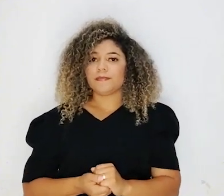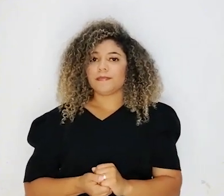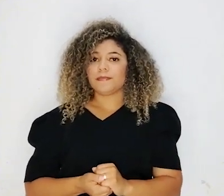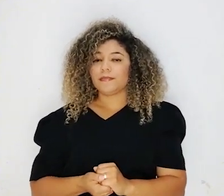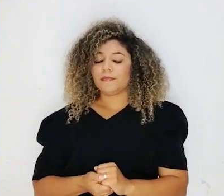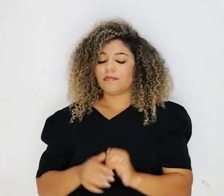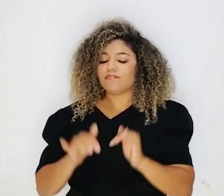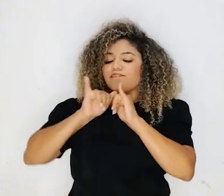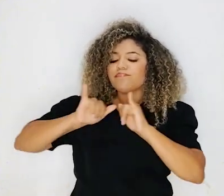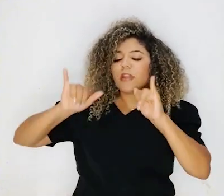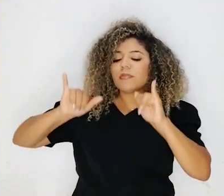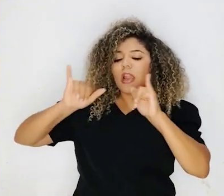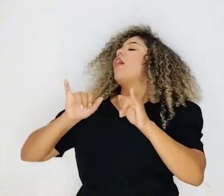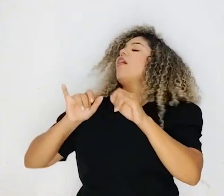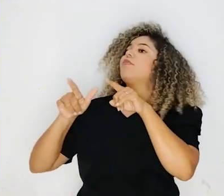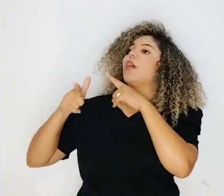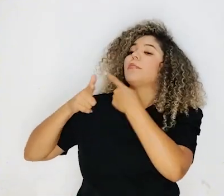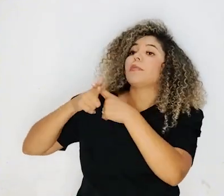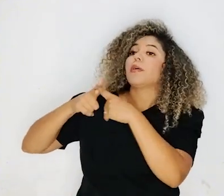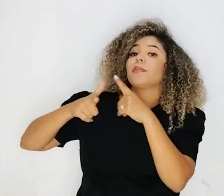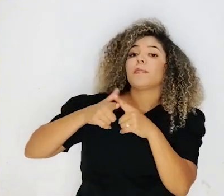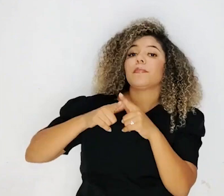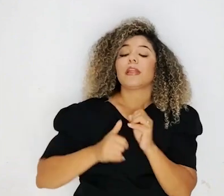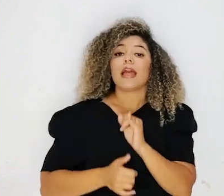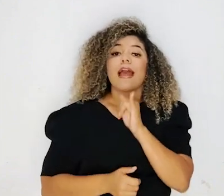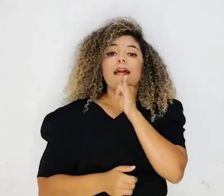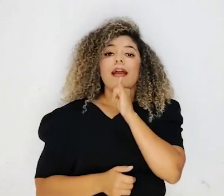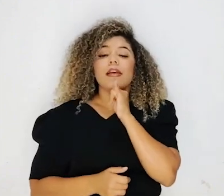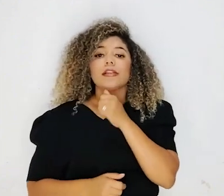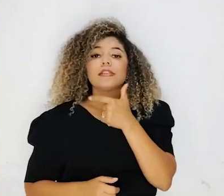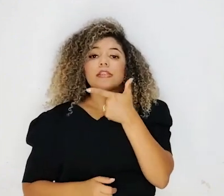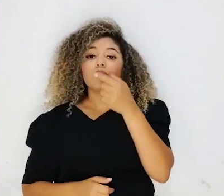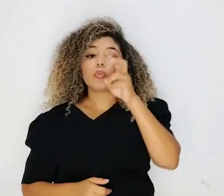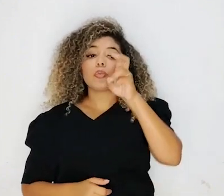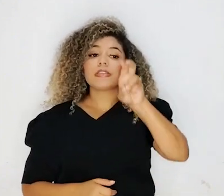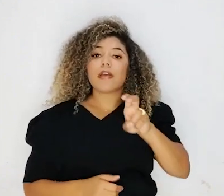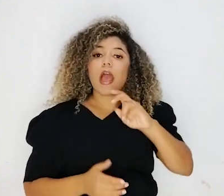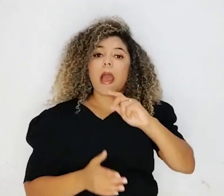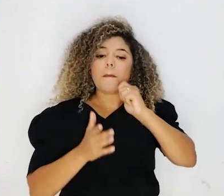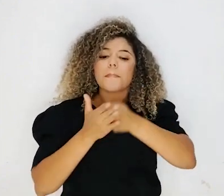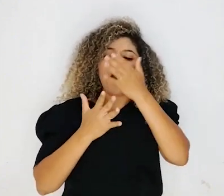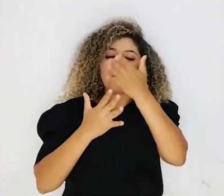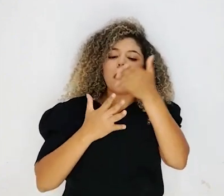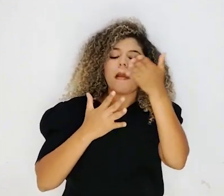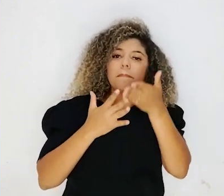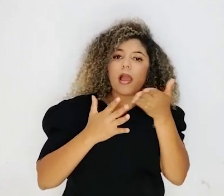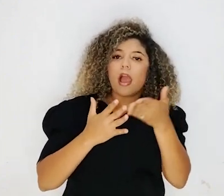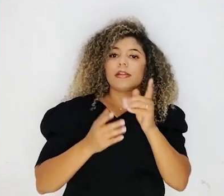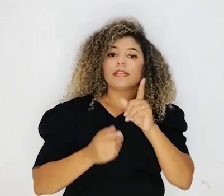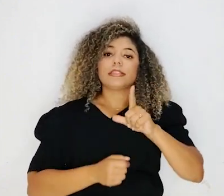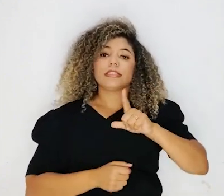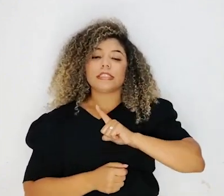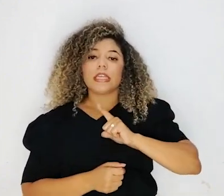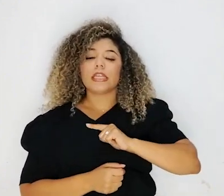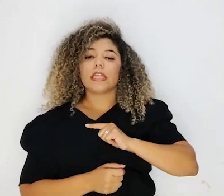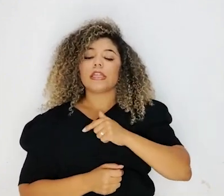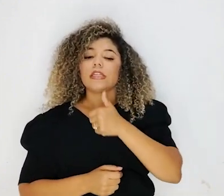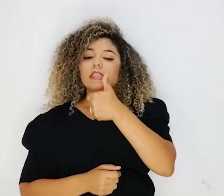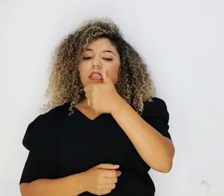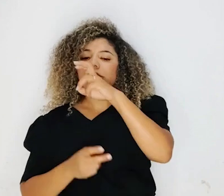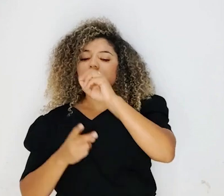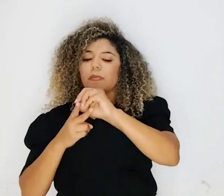aqui são os dados do nosso problema. Então se fossem 2 vezes, nós já vimos que seria 2